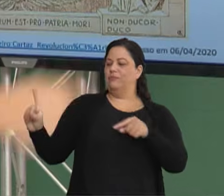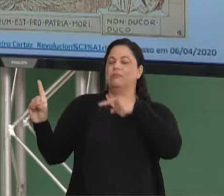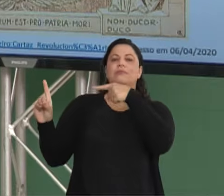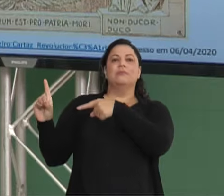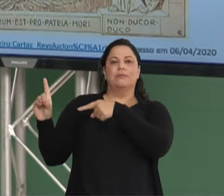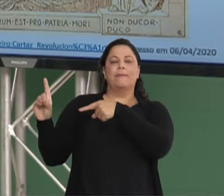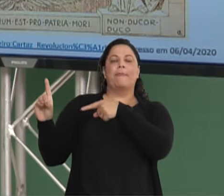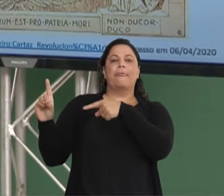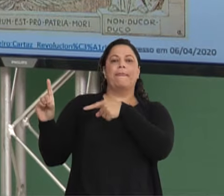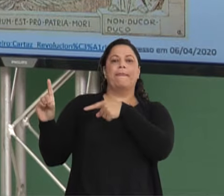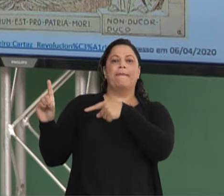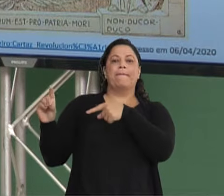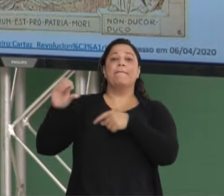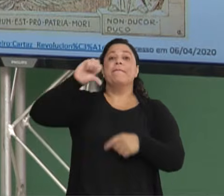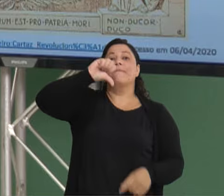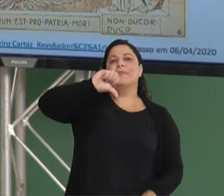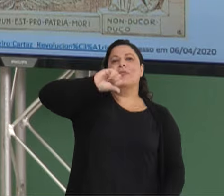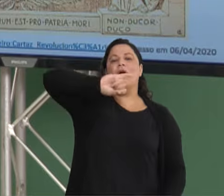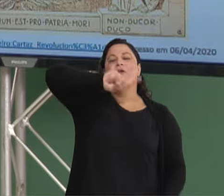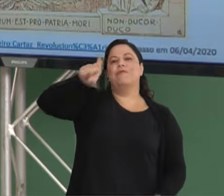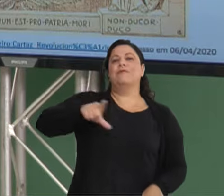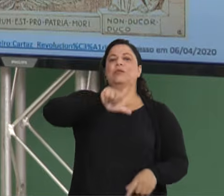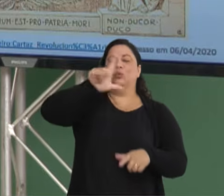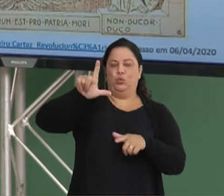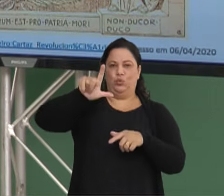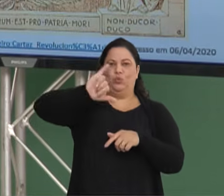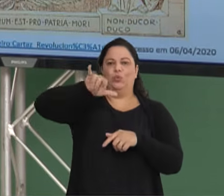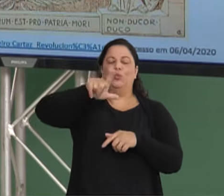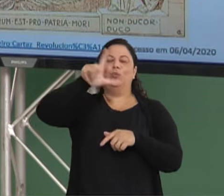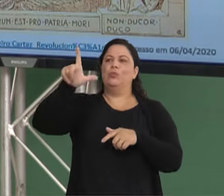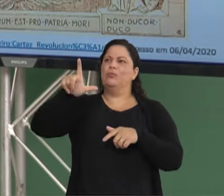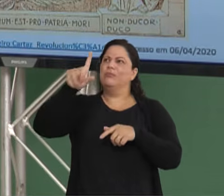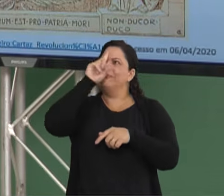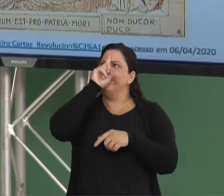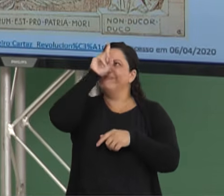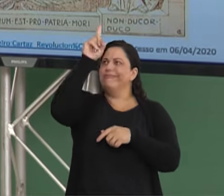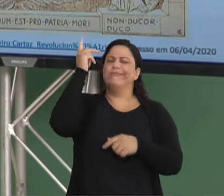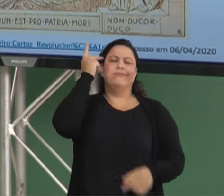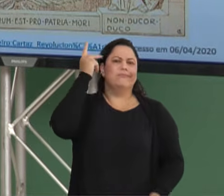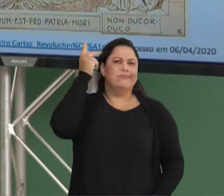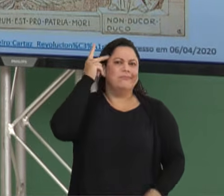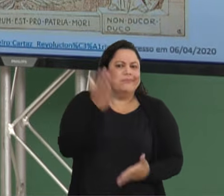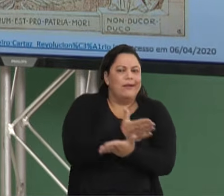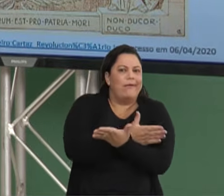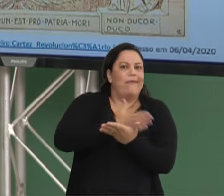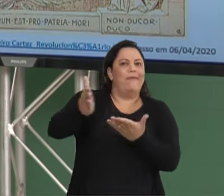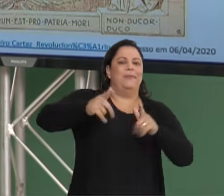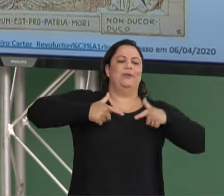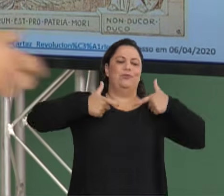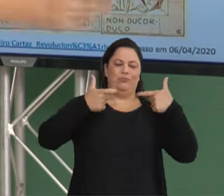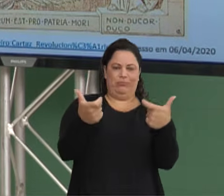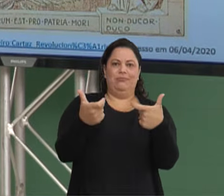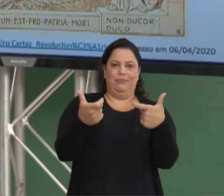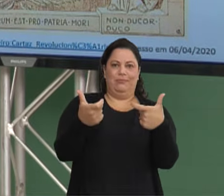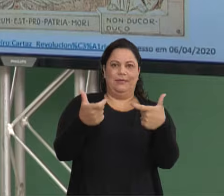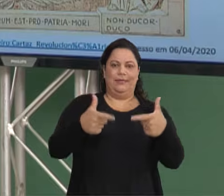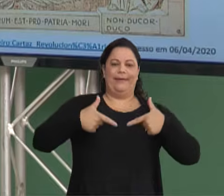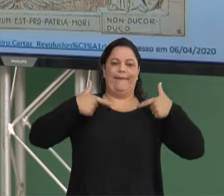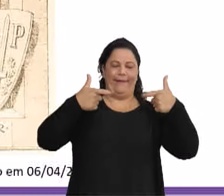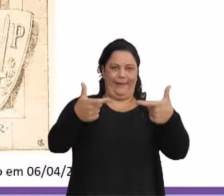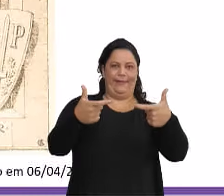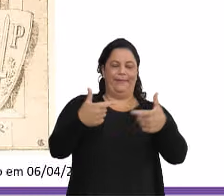tela, 9 de julho de 32, o dia que São Paulo iniciou a guerra, então. Então você tem aqui